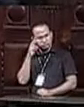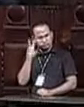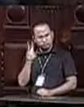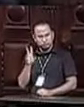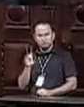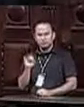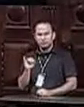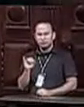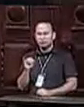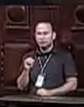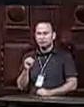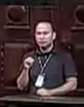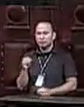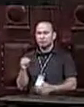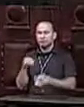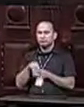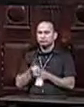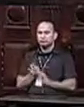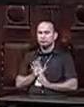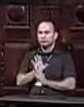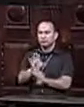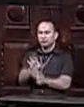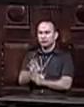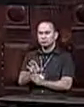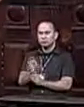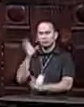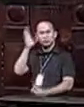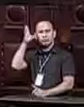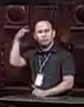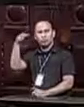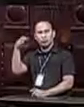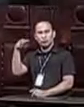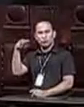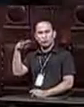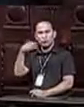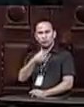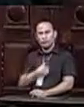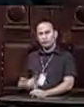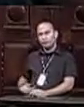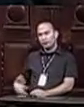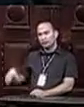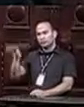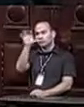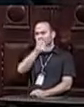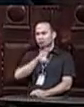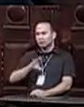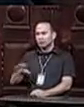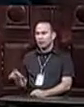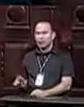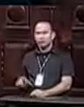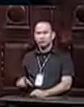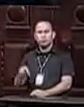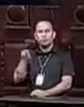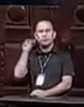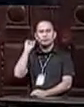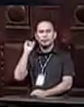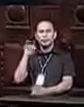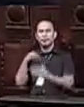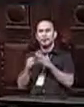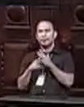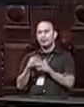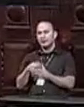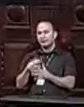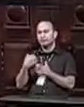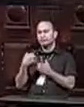nota dizendo que essa decisão não foi do governo do Estado, não partiu dela, teria partido da FETranspor. Ora,